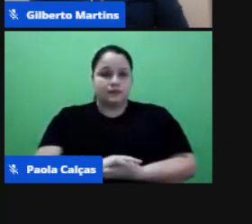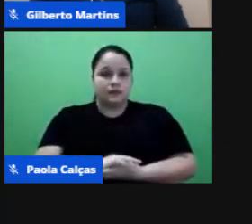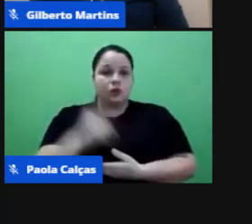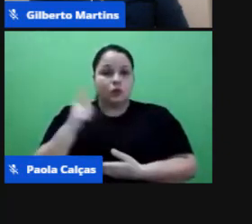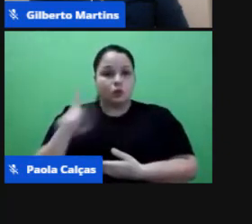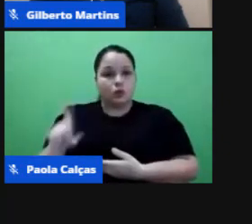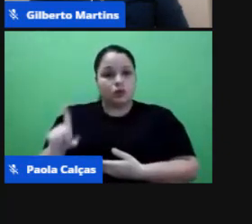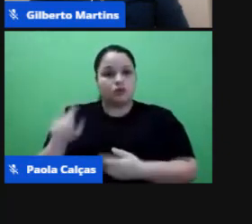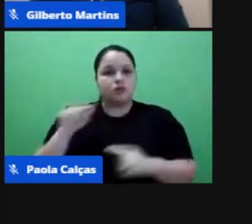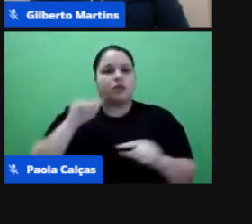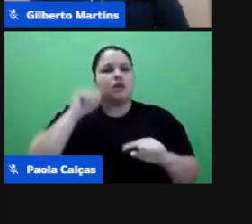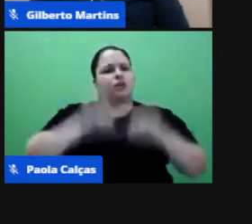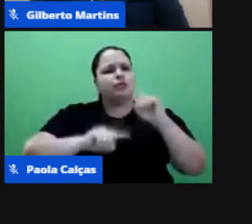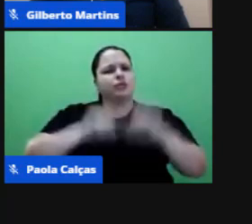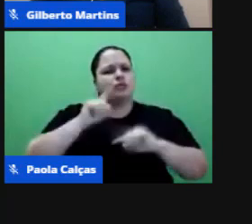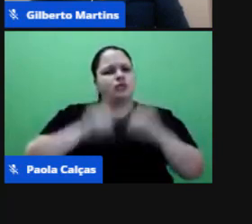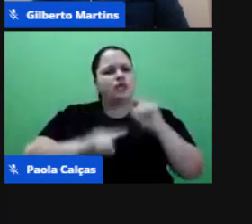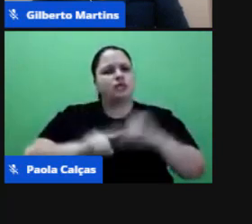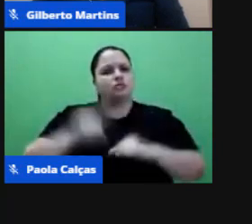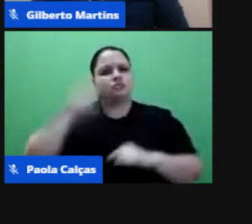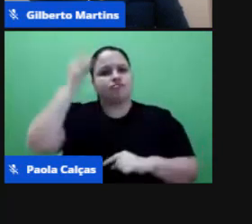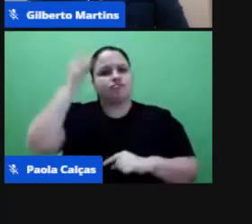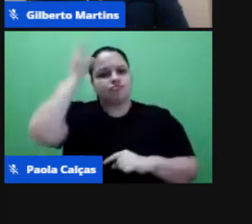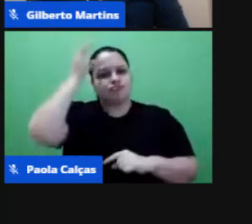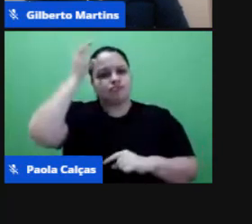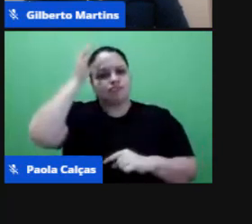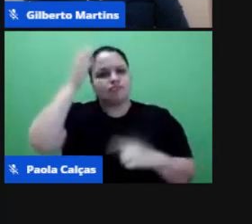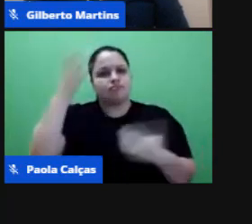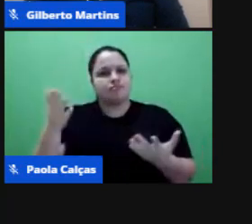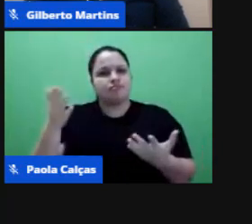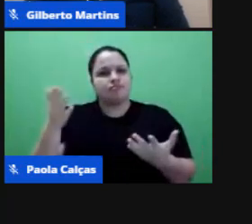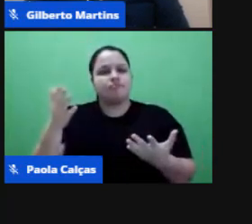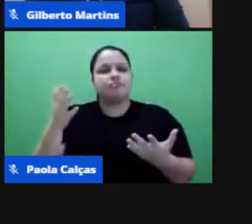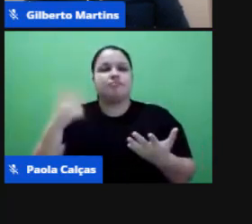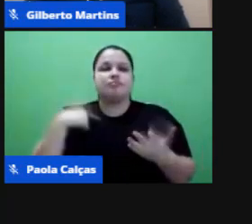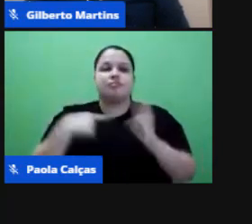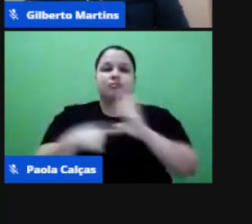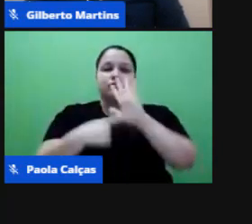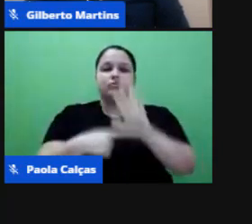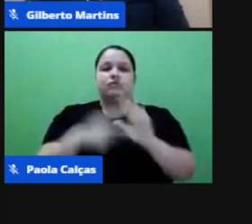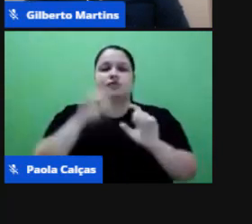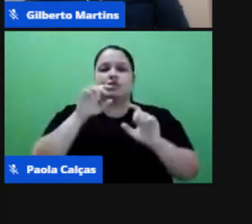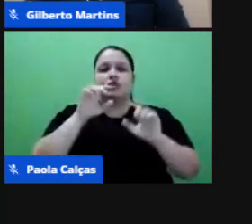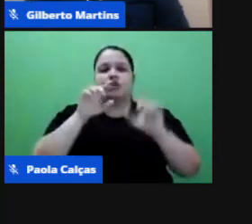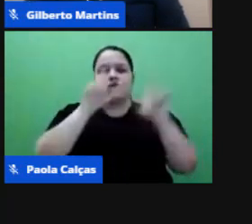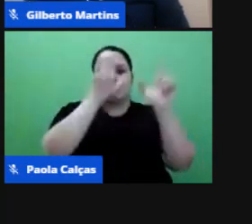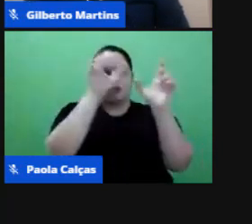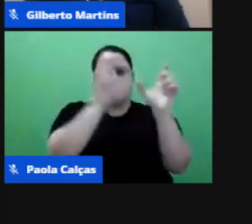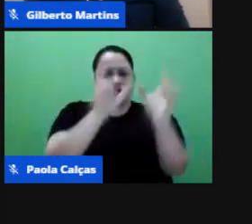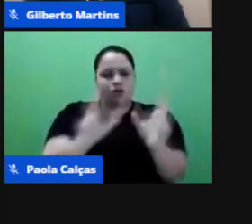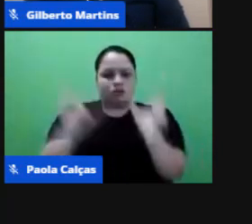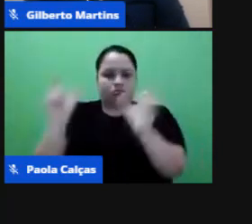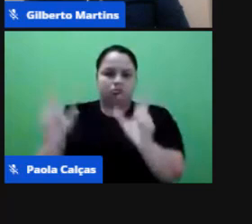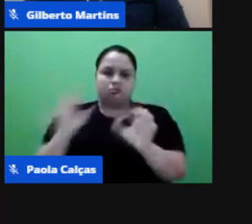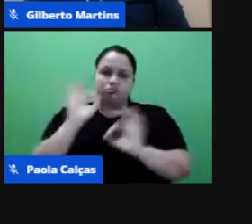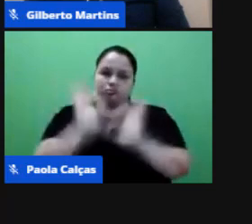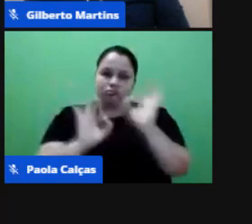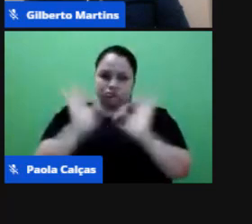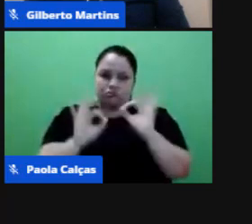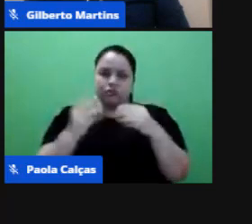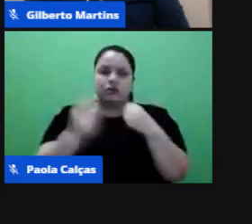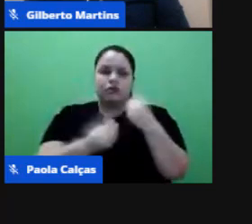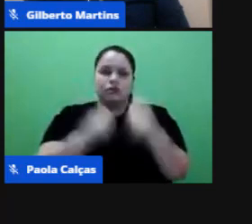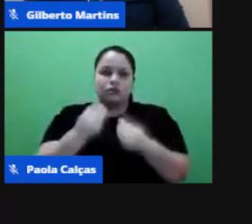de conhecimento, a gente relacionou a estrutura desse quadro da seguinte maneira. Objeto de